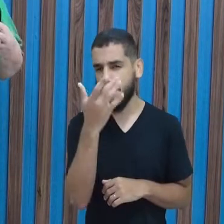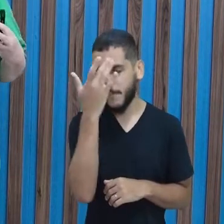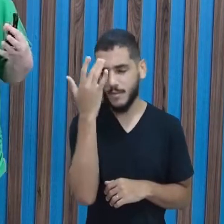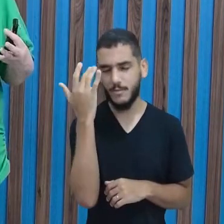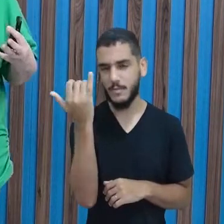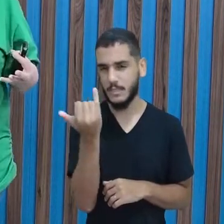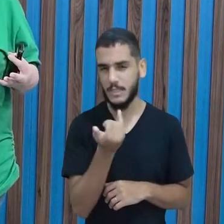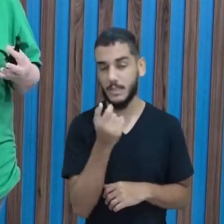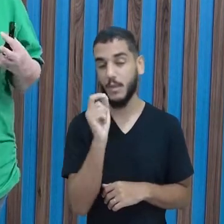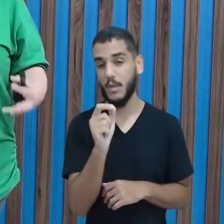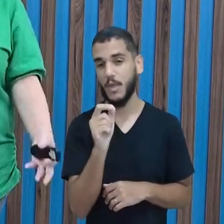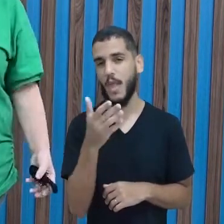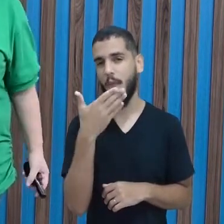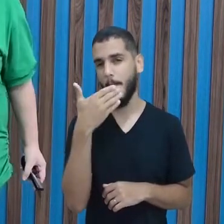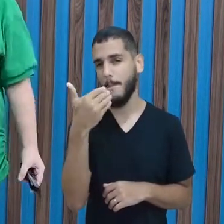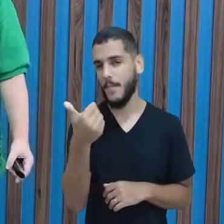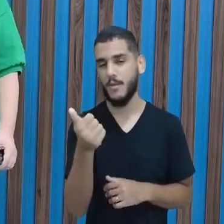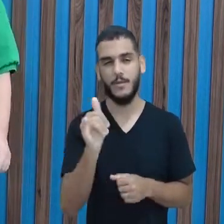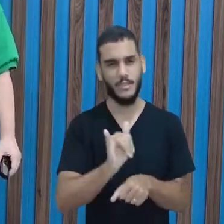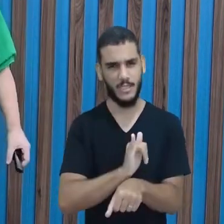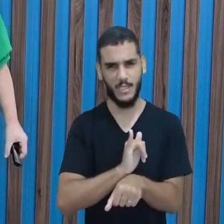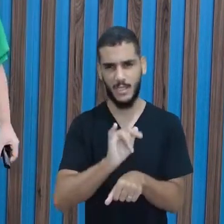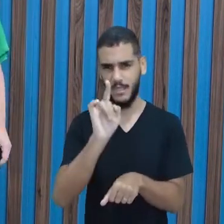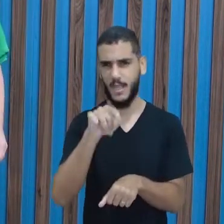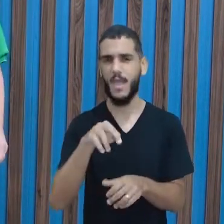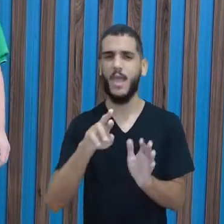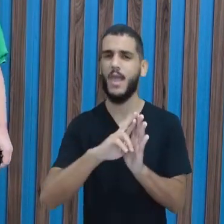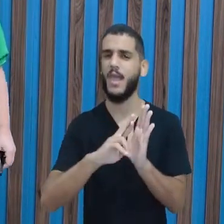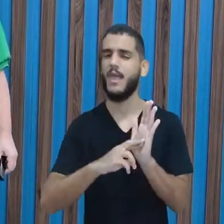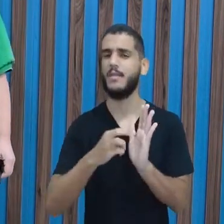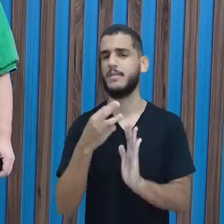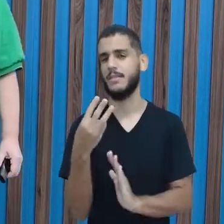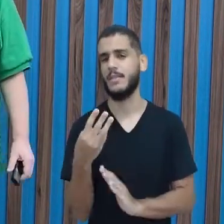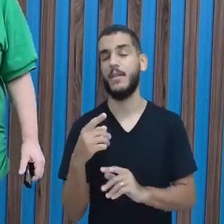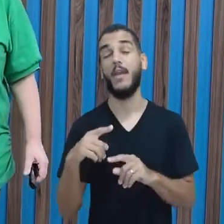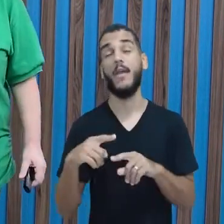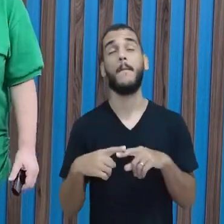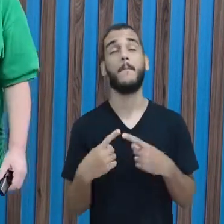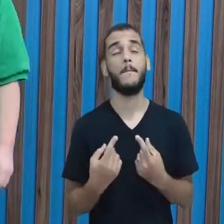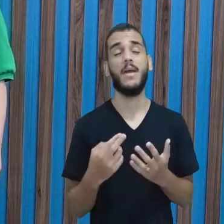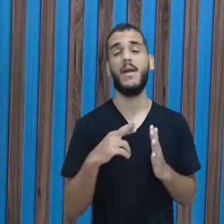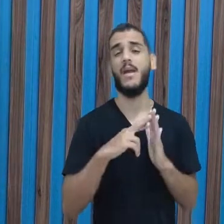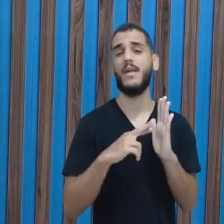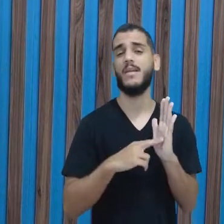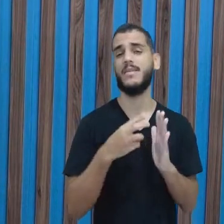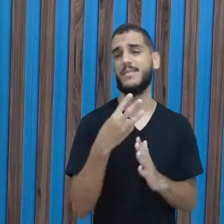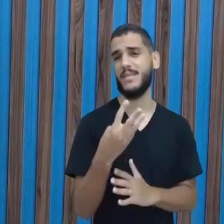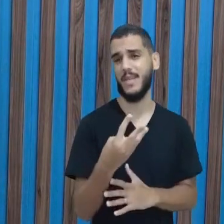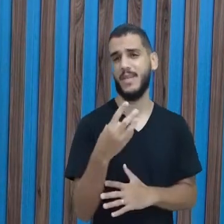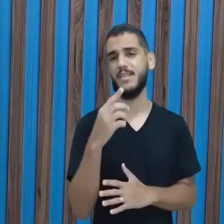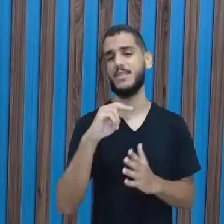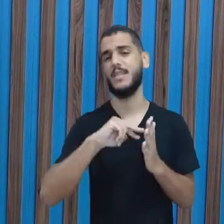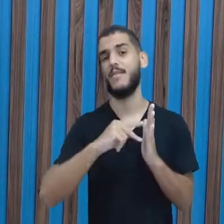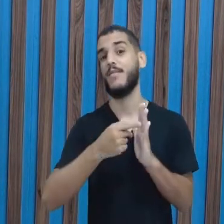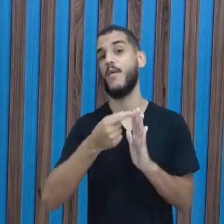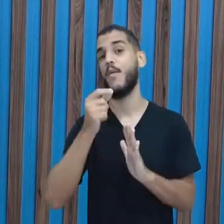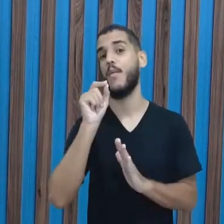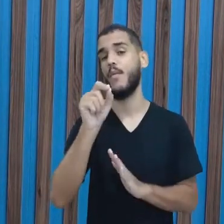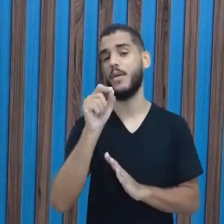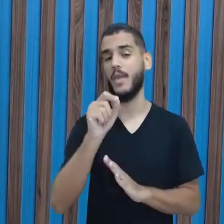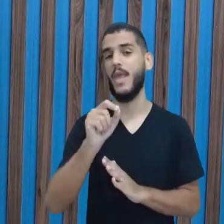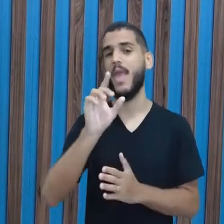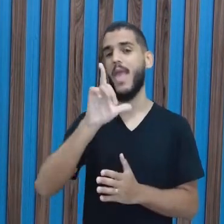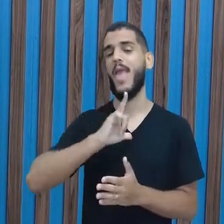melhor maneira de fazer é regra de 3. A regra de 3 é uma regra que vem desta ideia